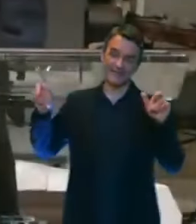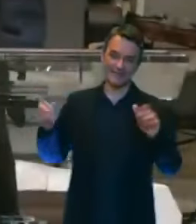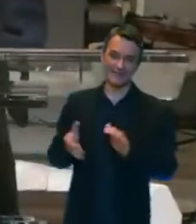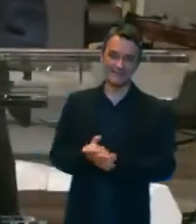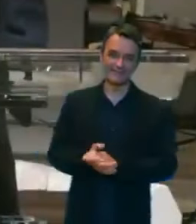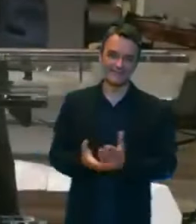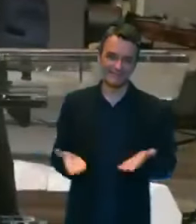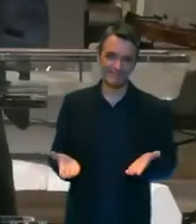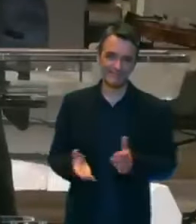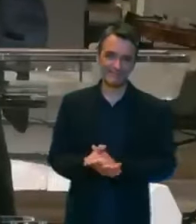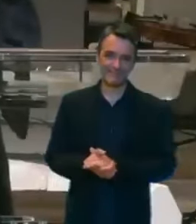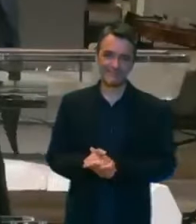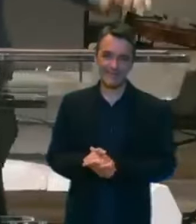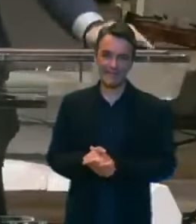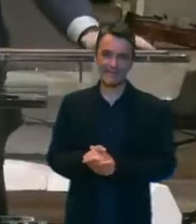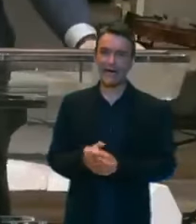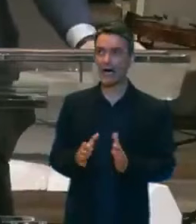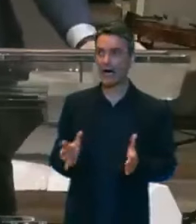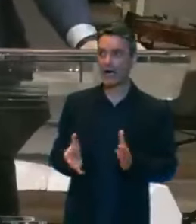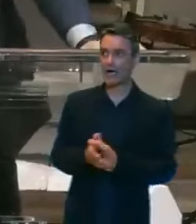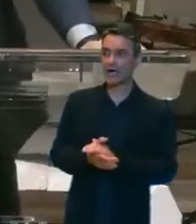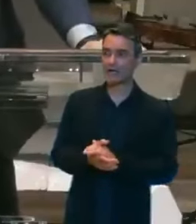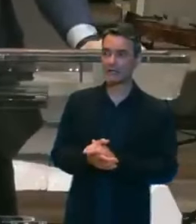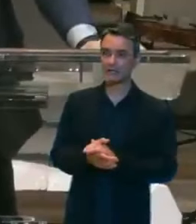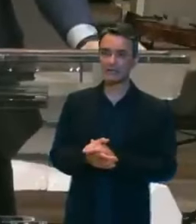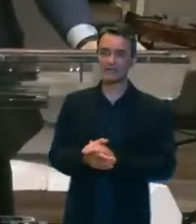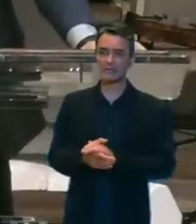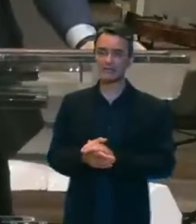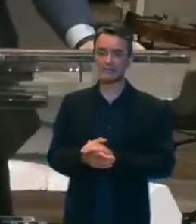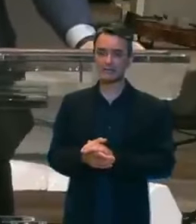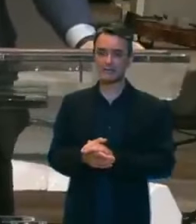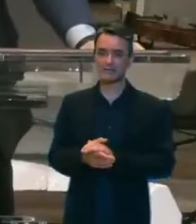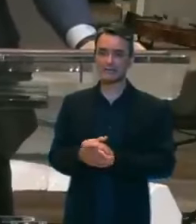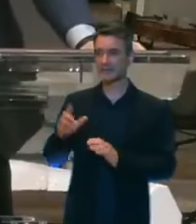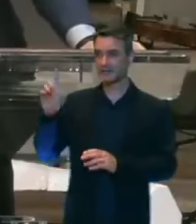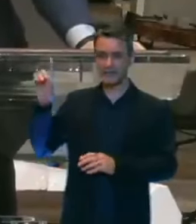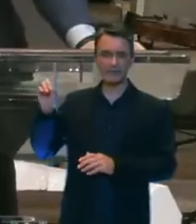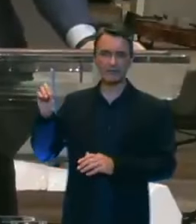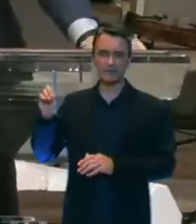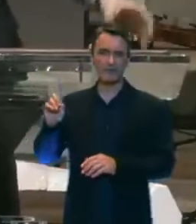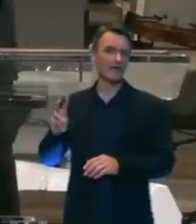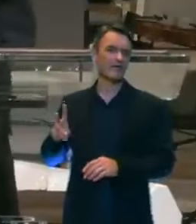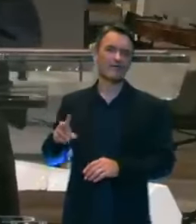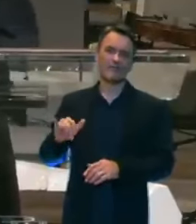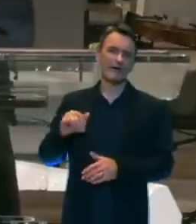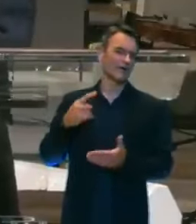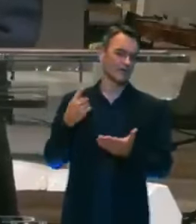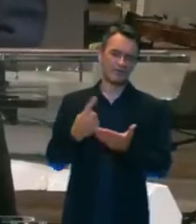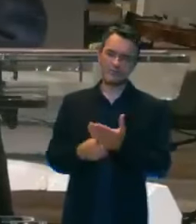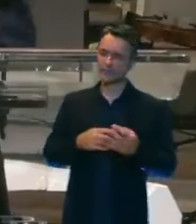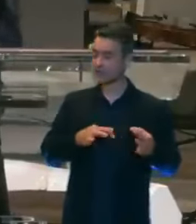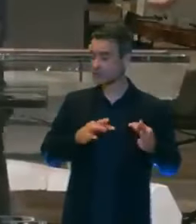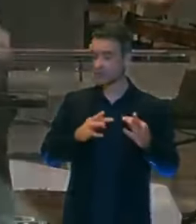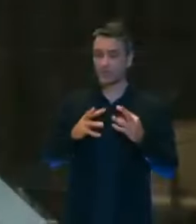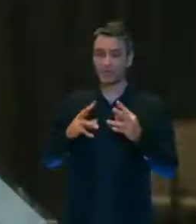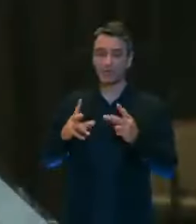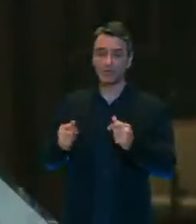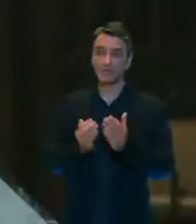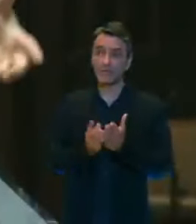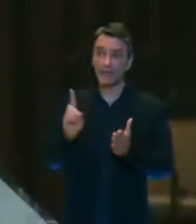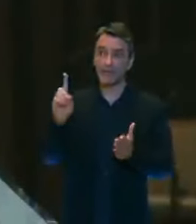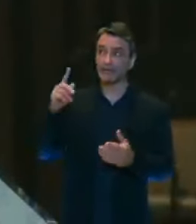dito, não o fará, ou havendo falado, não o cumprirá. A palavra do Senhor